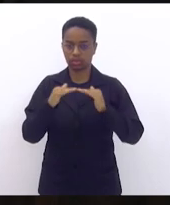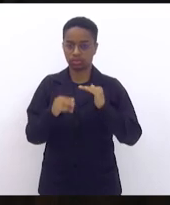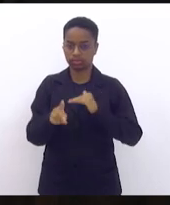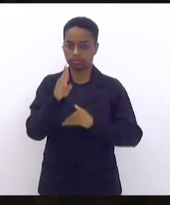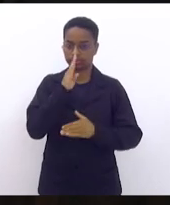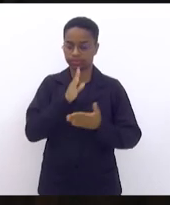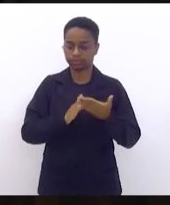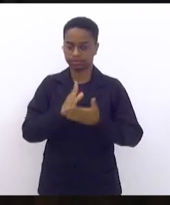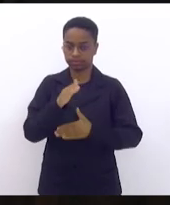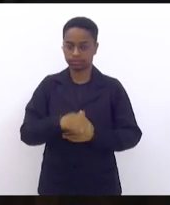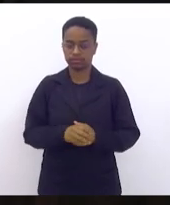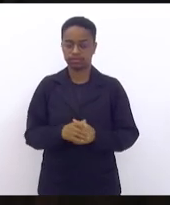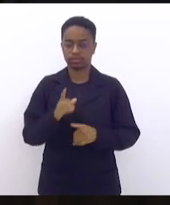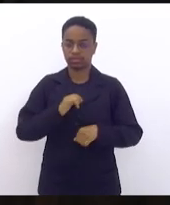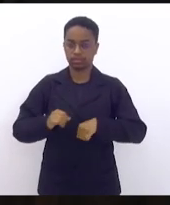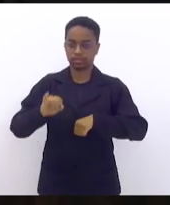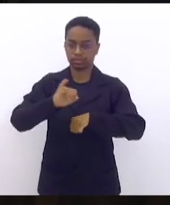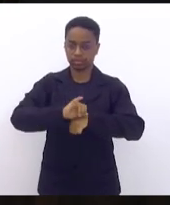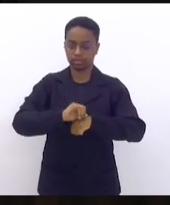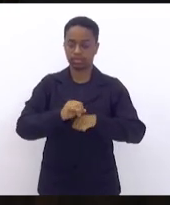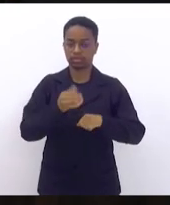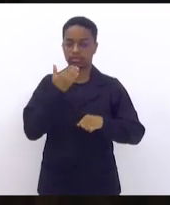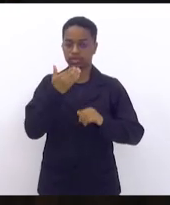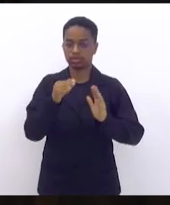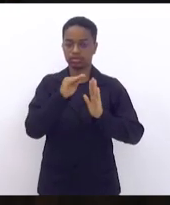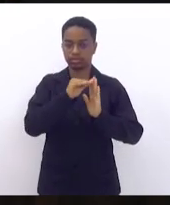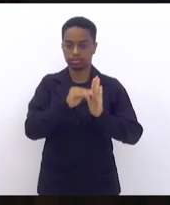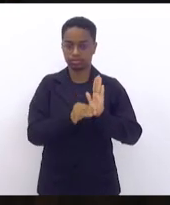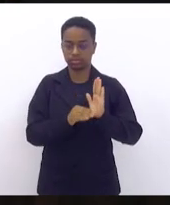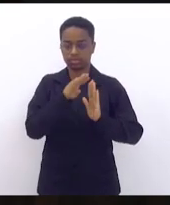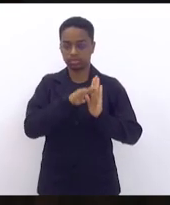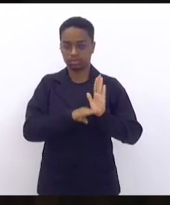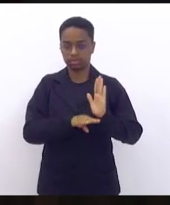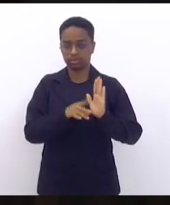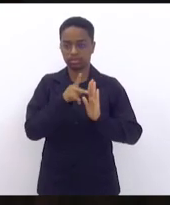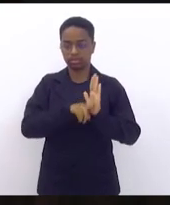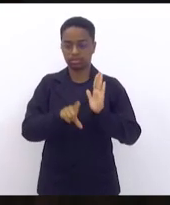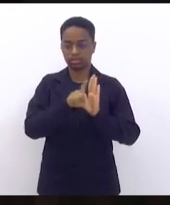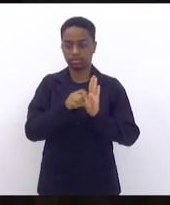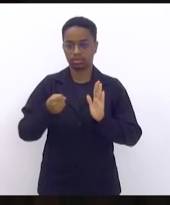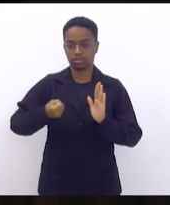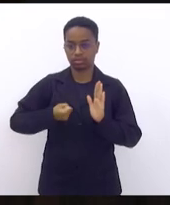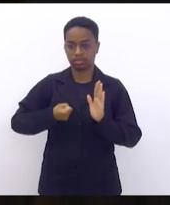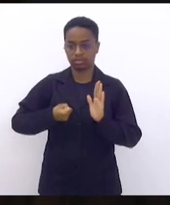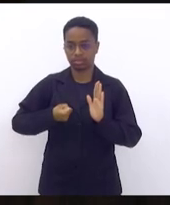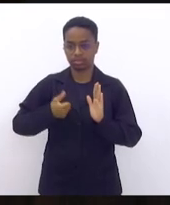estão, aprovados. Há sobre a lei inclusão da ordem do dia do projeto de lei número